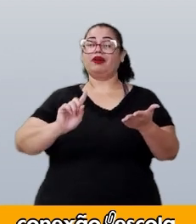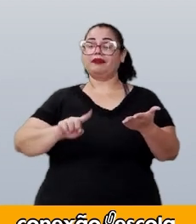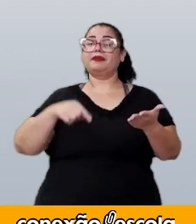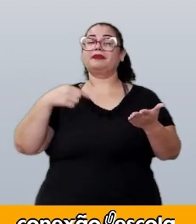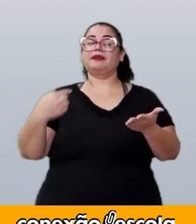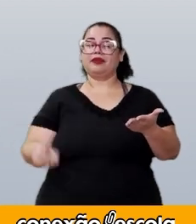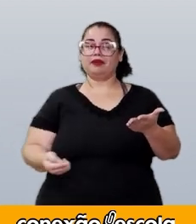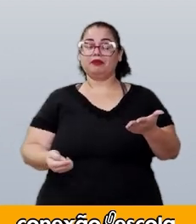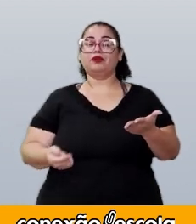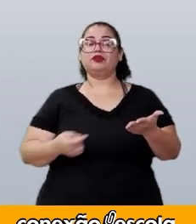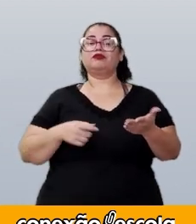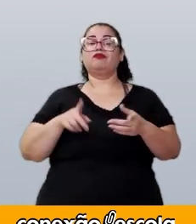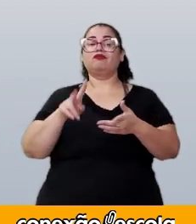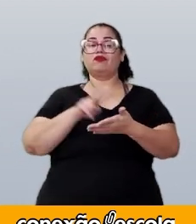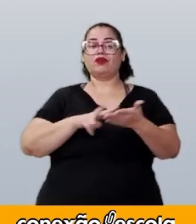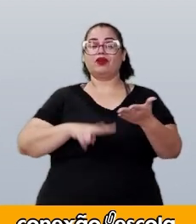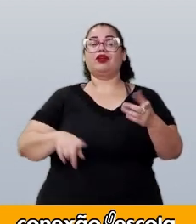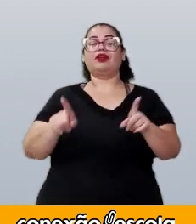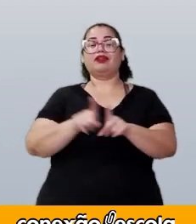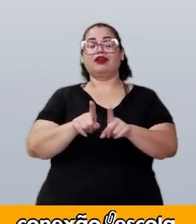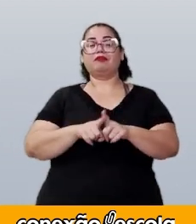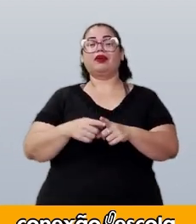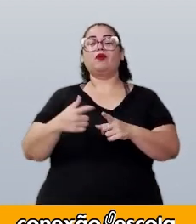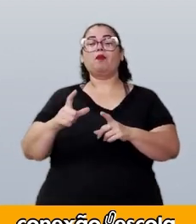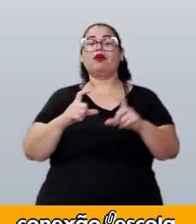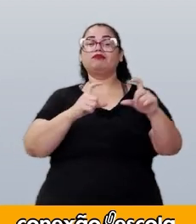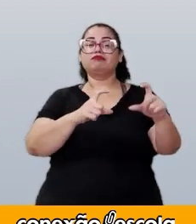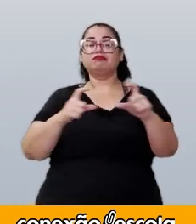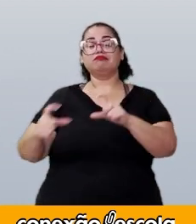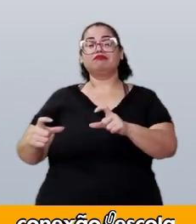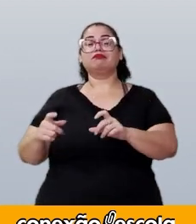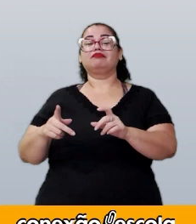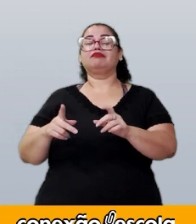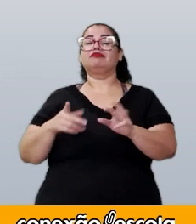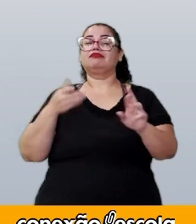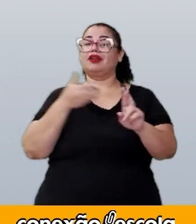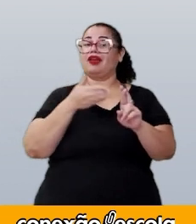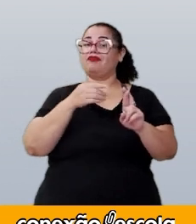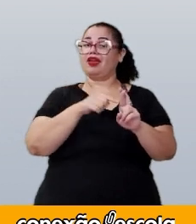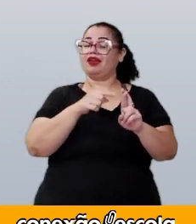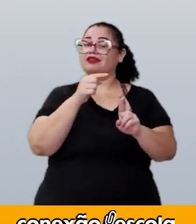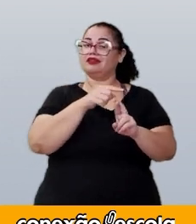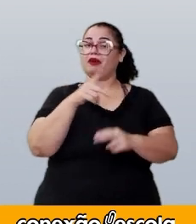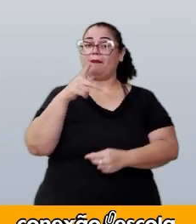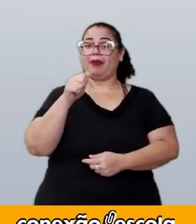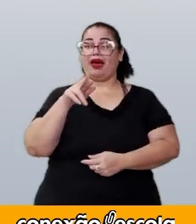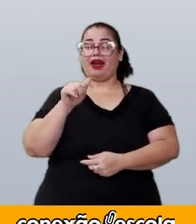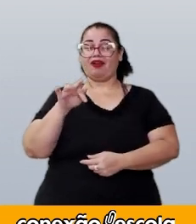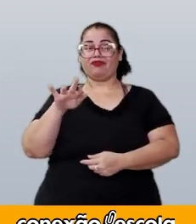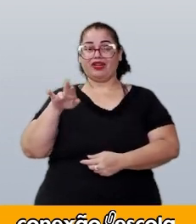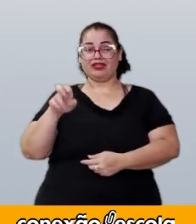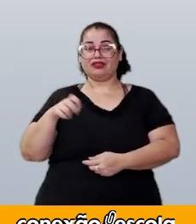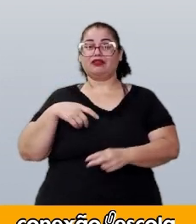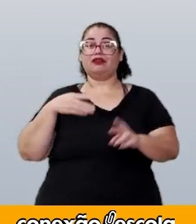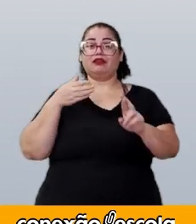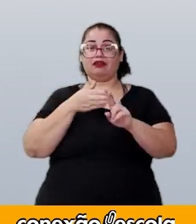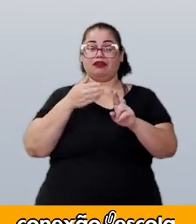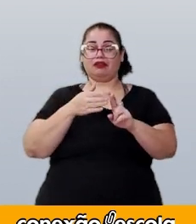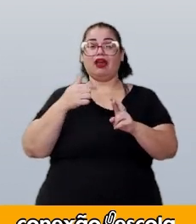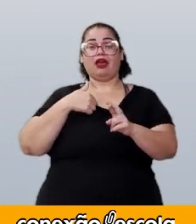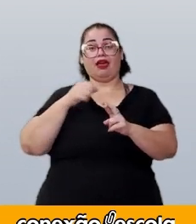seguida, irei ler uma paráfrase dele. Lembrando que na paráfrase eu vou usar